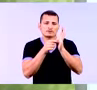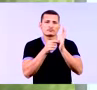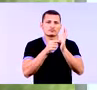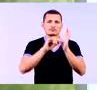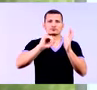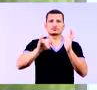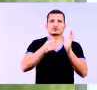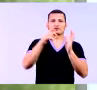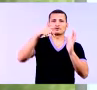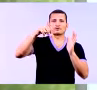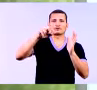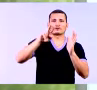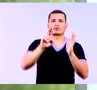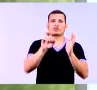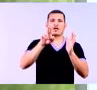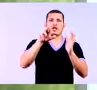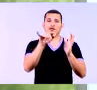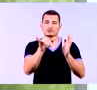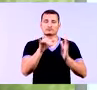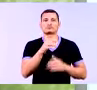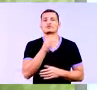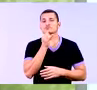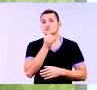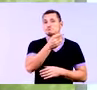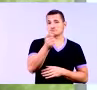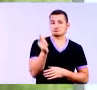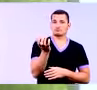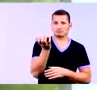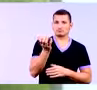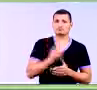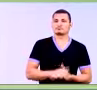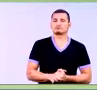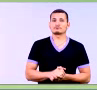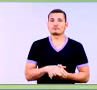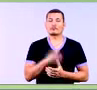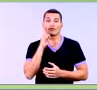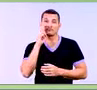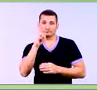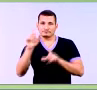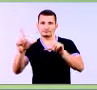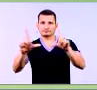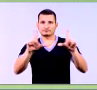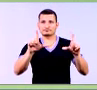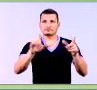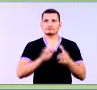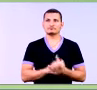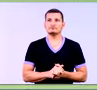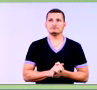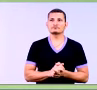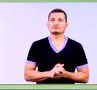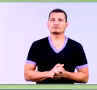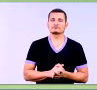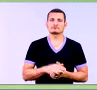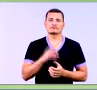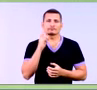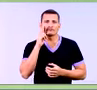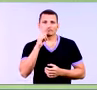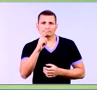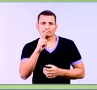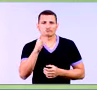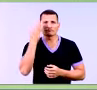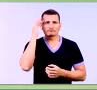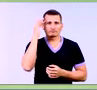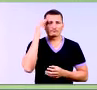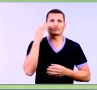caso vocês queiram. Vamos à lousa. Vamos ver e entender como